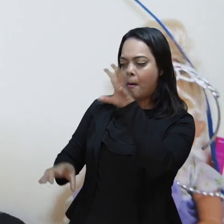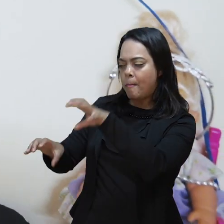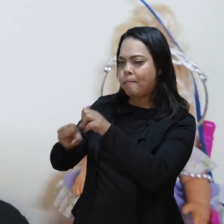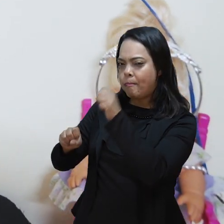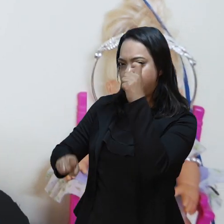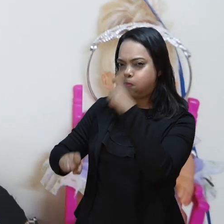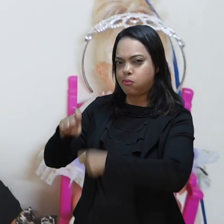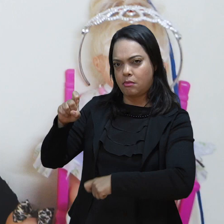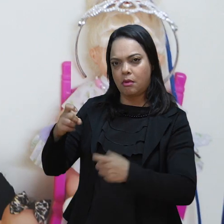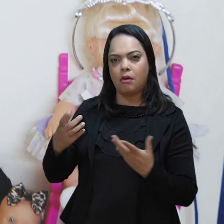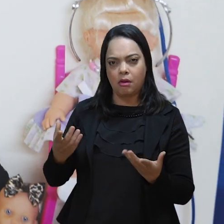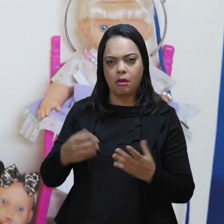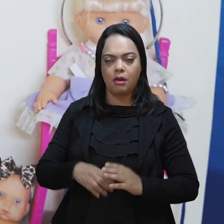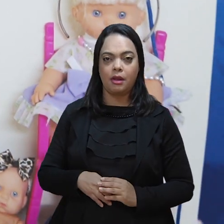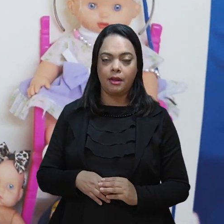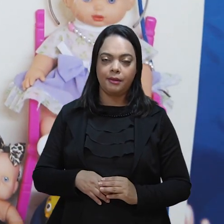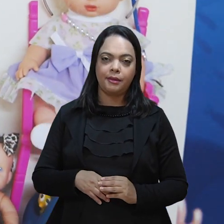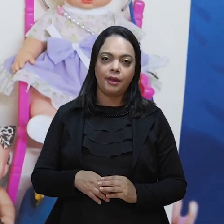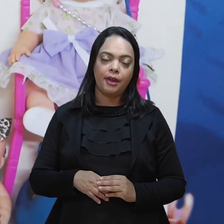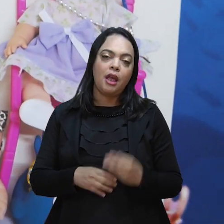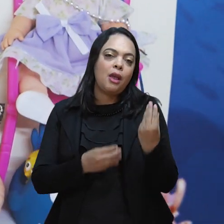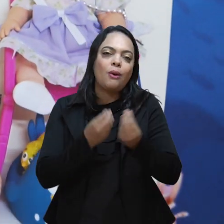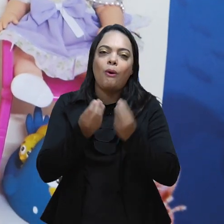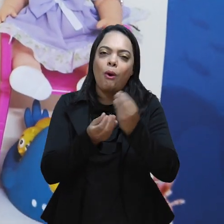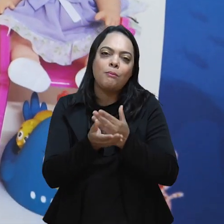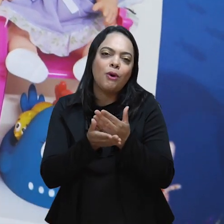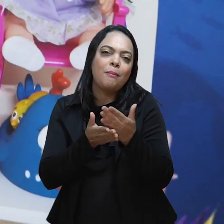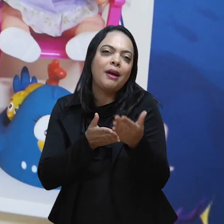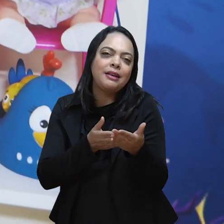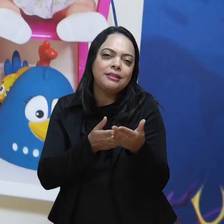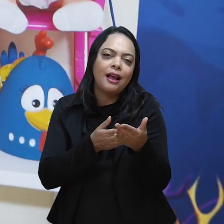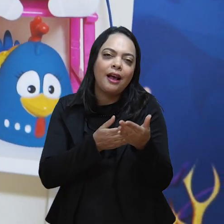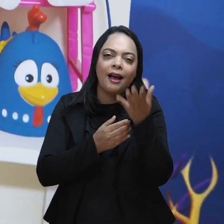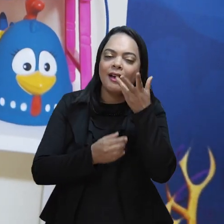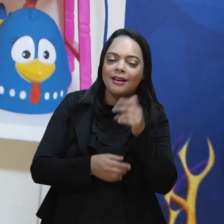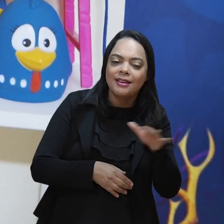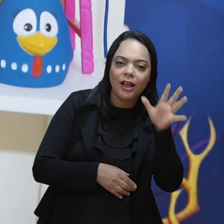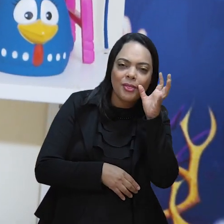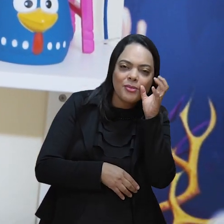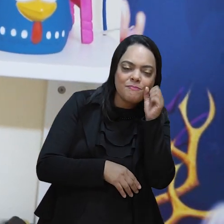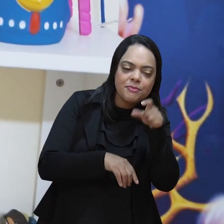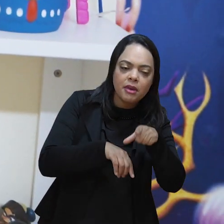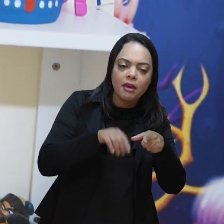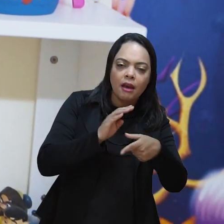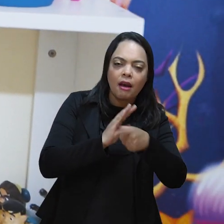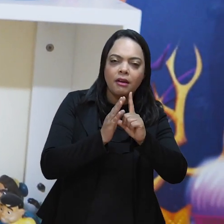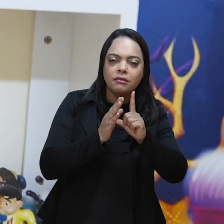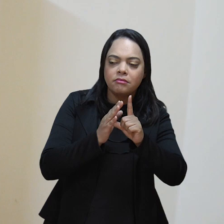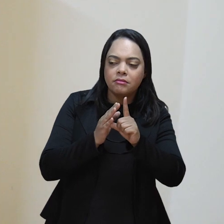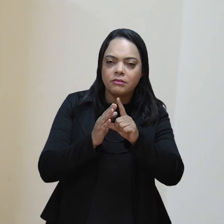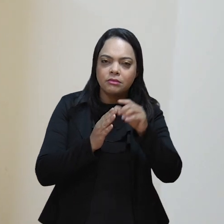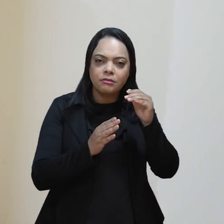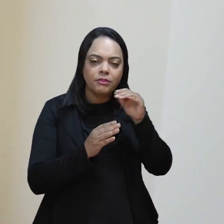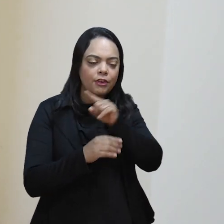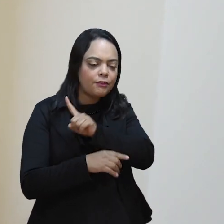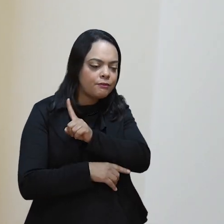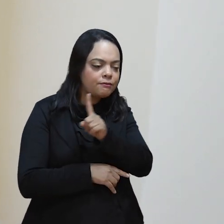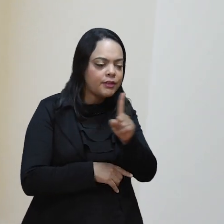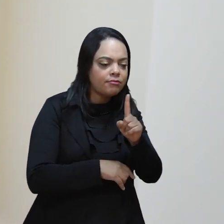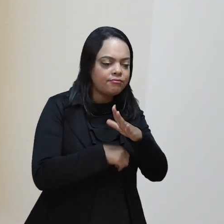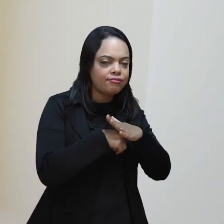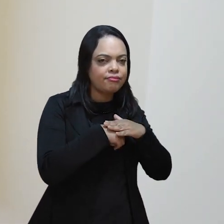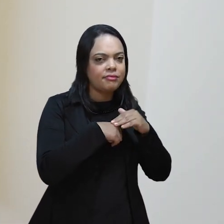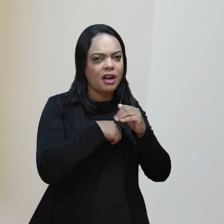Junto com isso tem o afago antes de dormir. Então, para essa criança reconhecer que ela é vítima